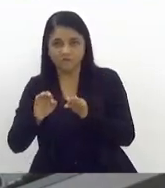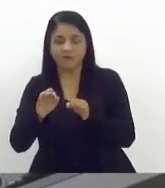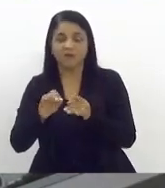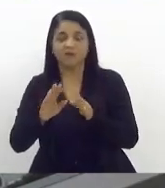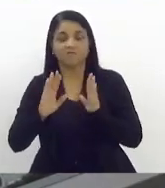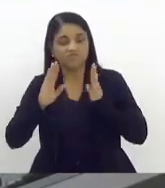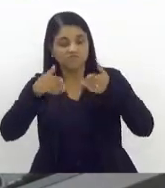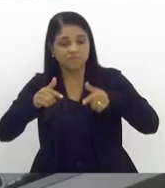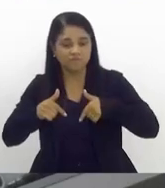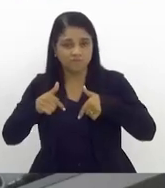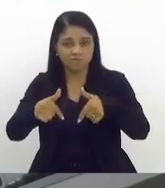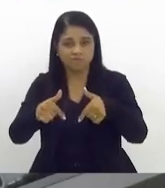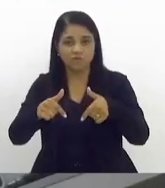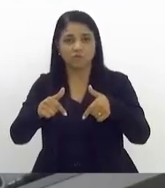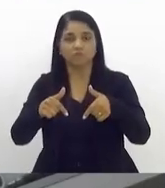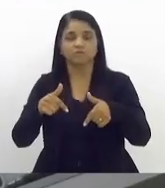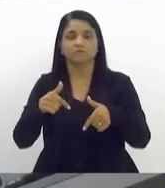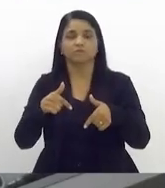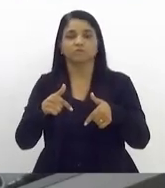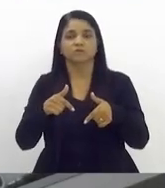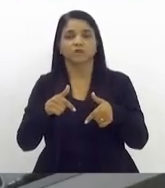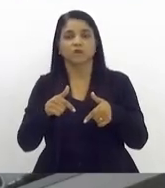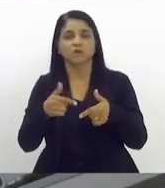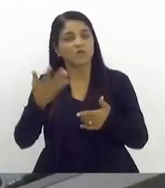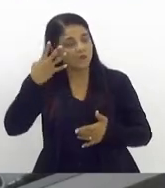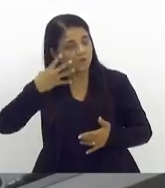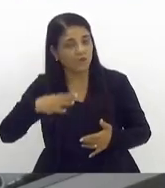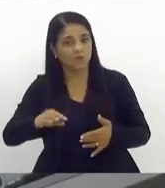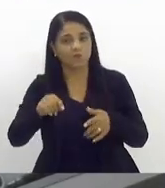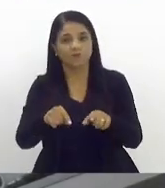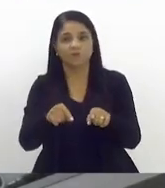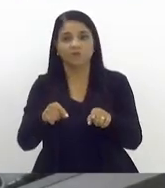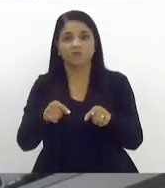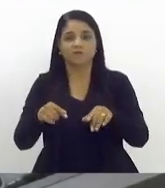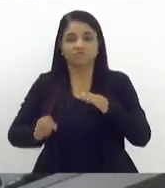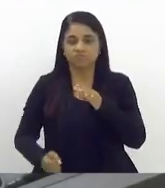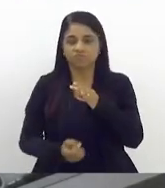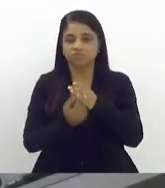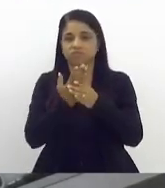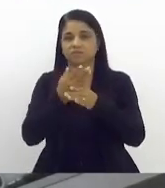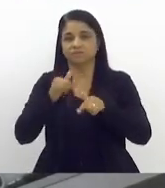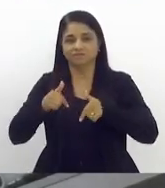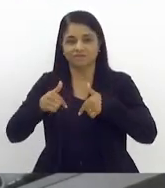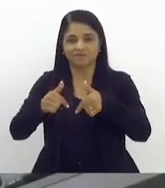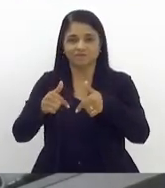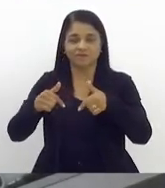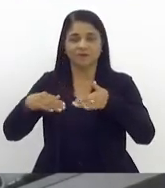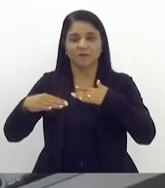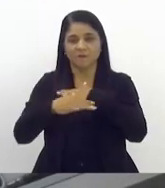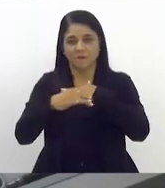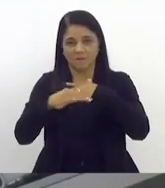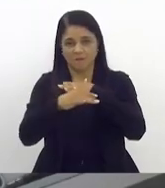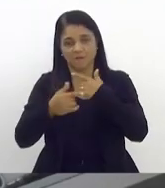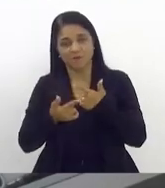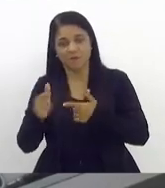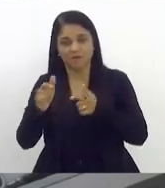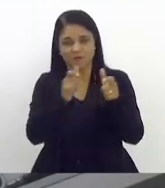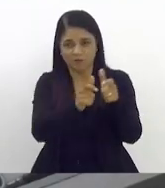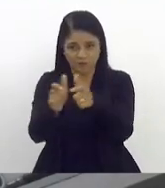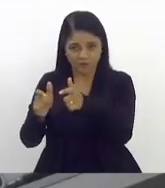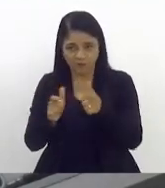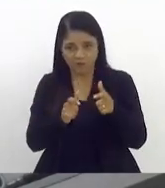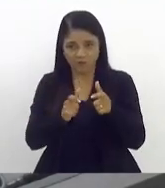públicas e serviços de interesse comum, cria a autoridade executiva da região metropolitana no Rio de Janeiro e dá outras providências. O parecer é